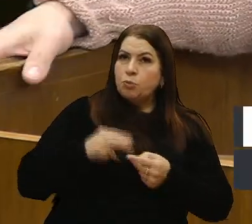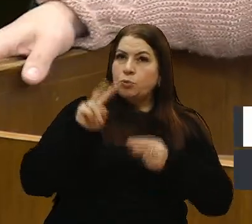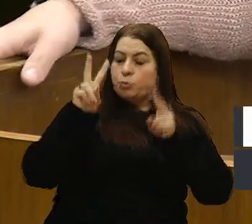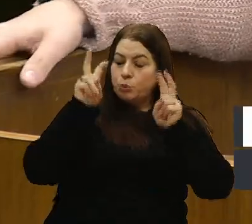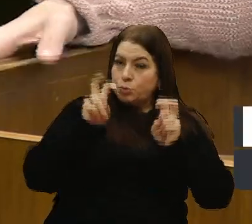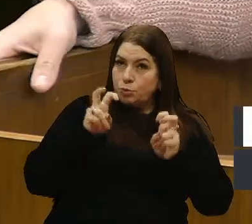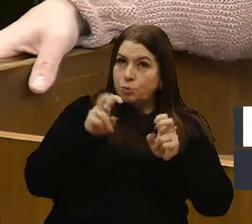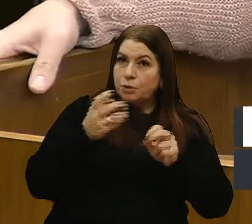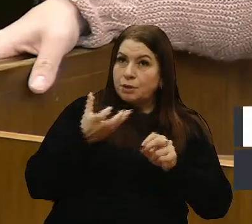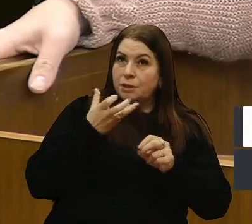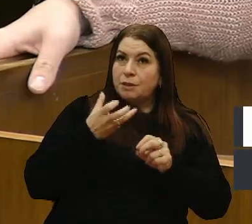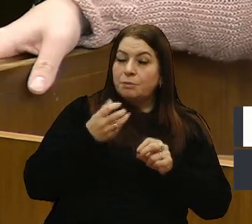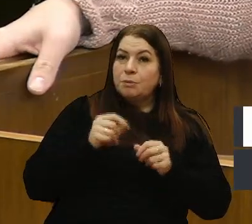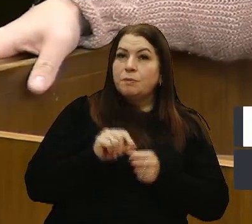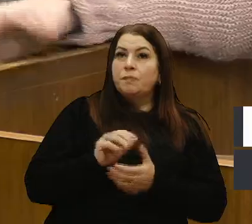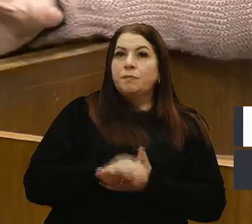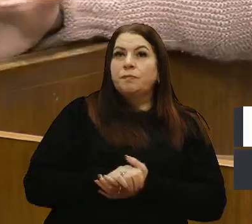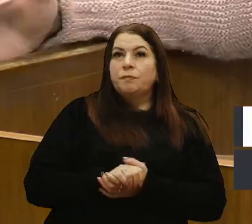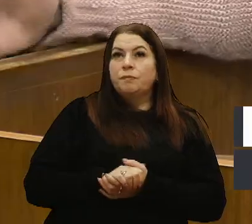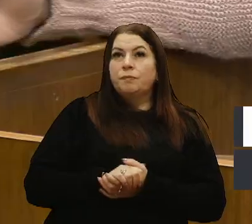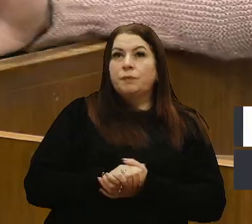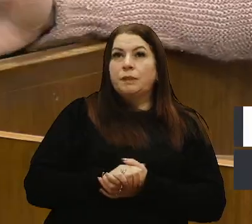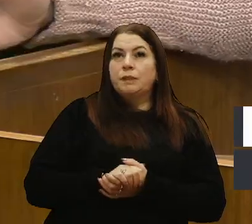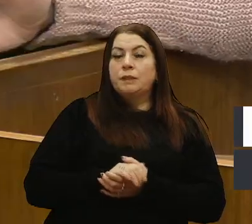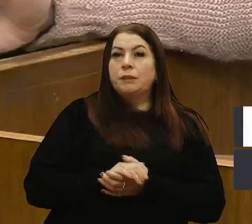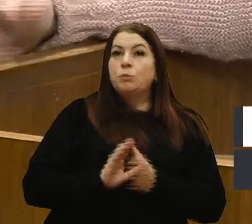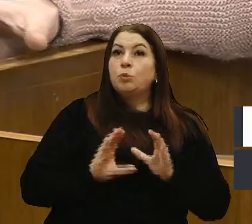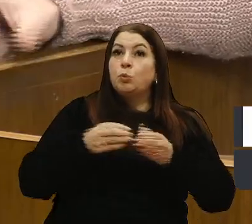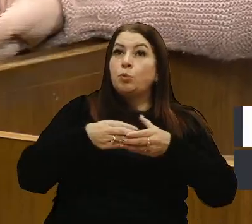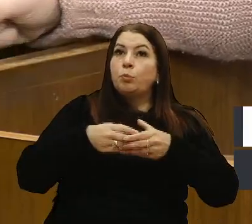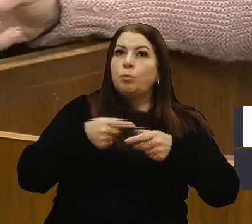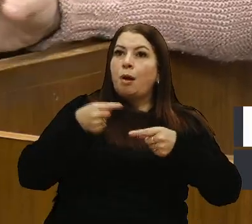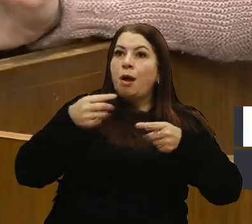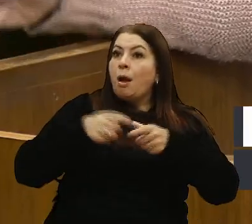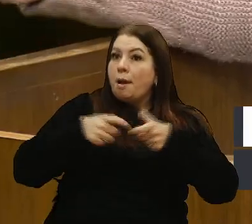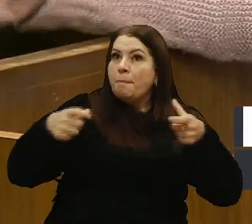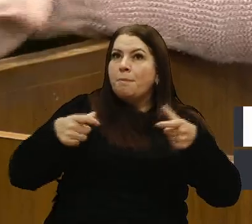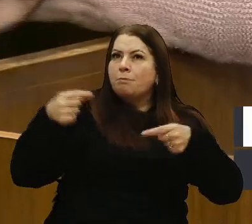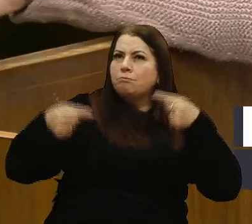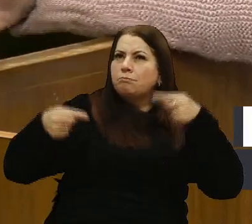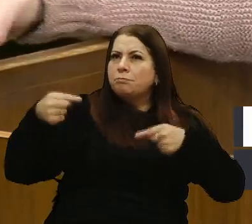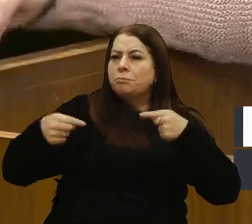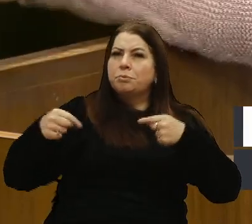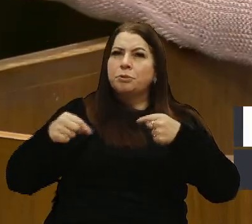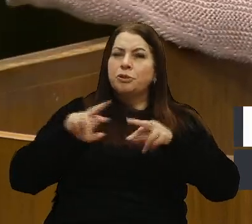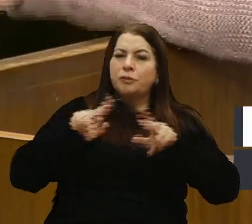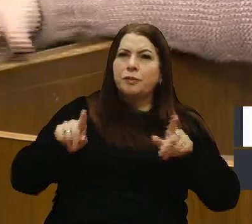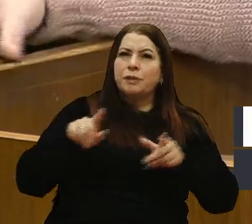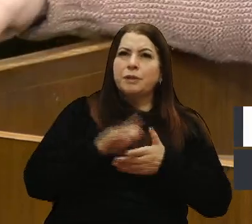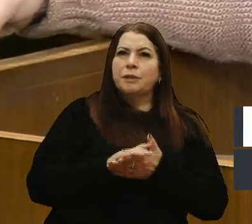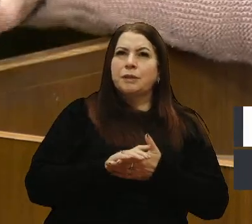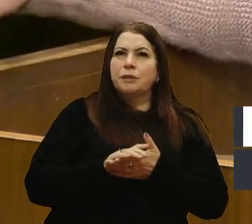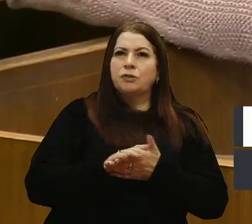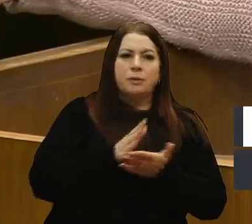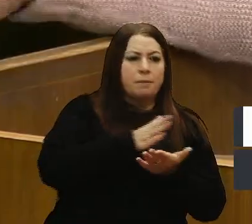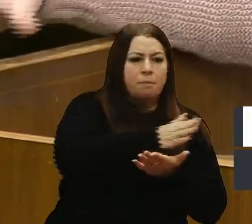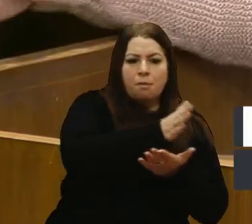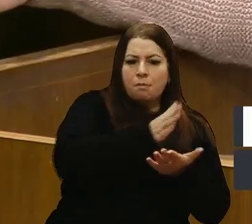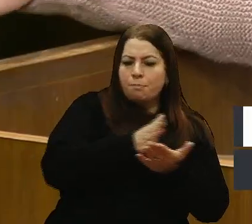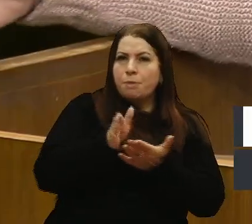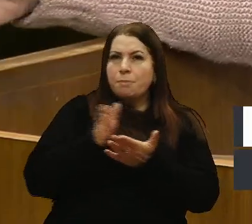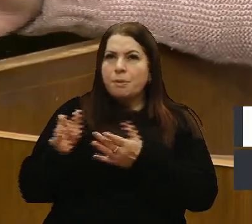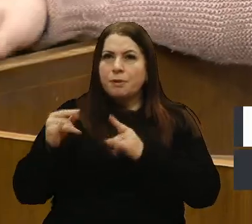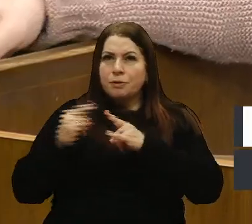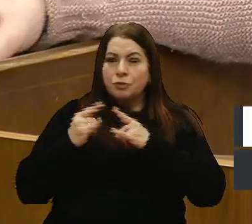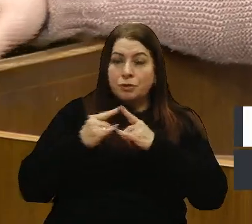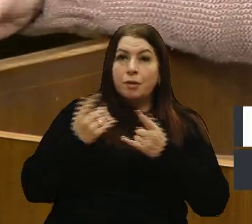assunto. Queremos constituir, né, uma frente ampla para que a gente possa discutir com diferentes vertentes, diferentes